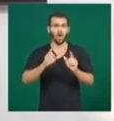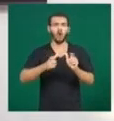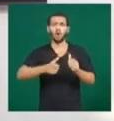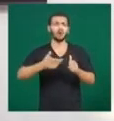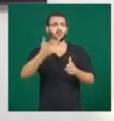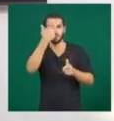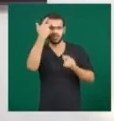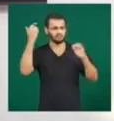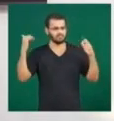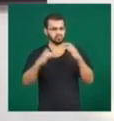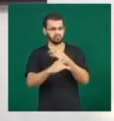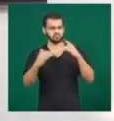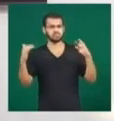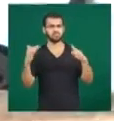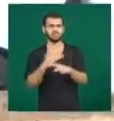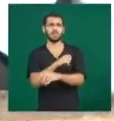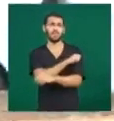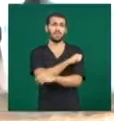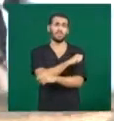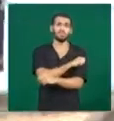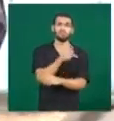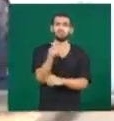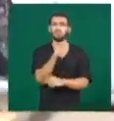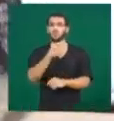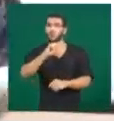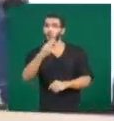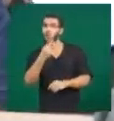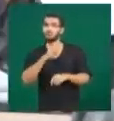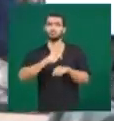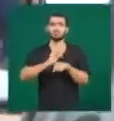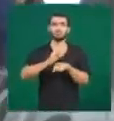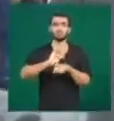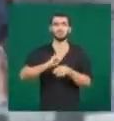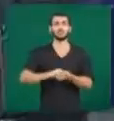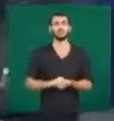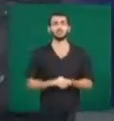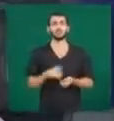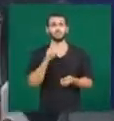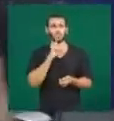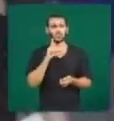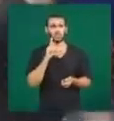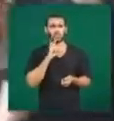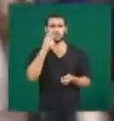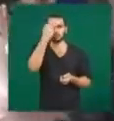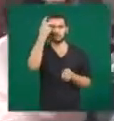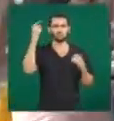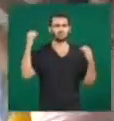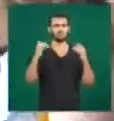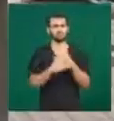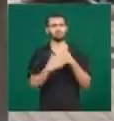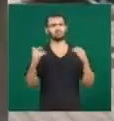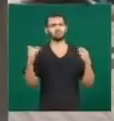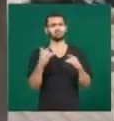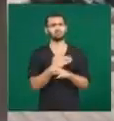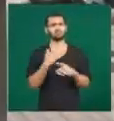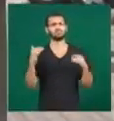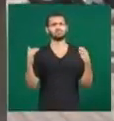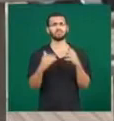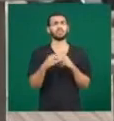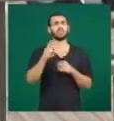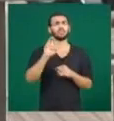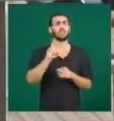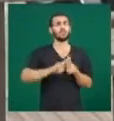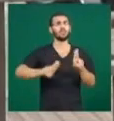de alunos, professores e técnicos. Todos os dias é grande a movimentação de pessoas pelos campi da universidade. E para